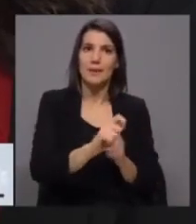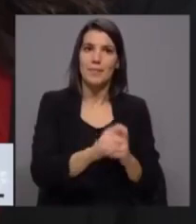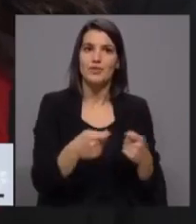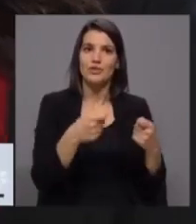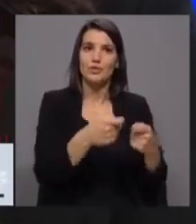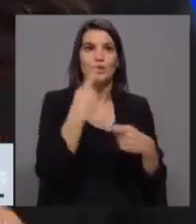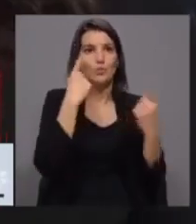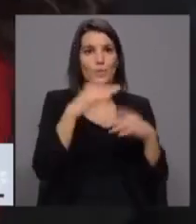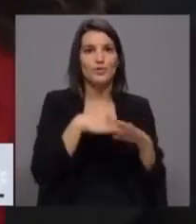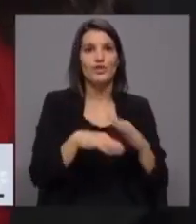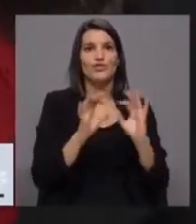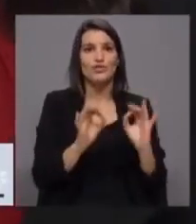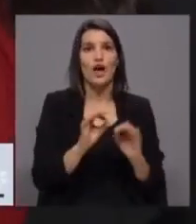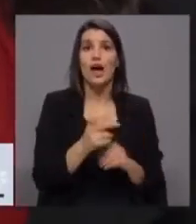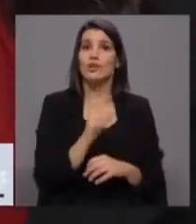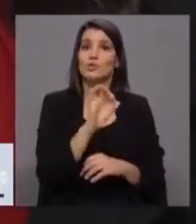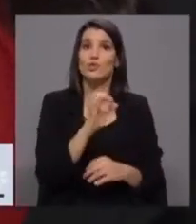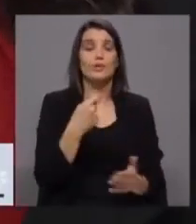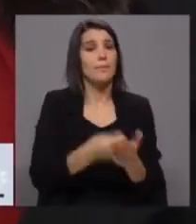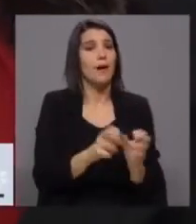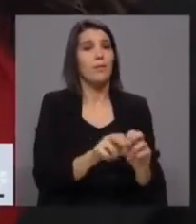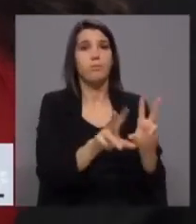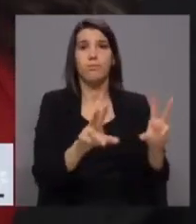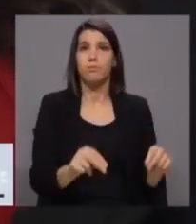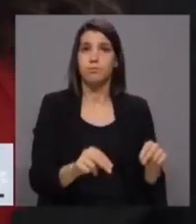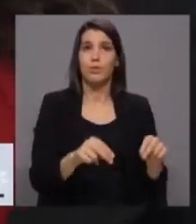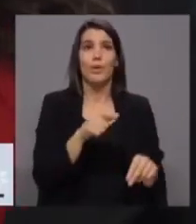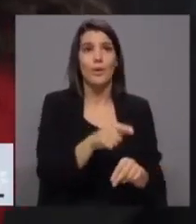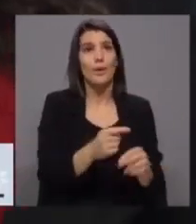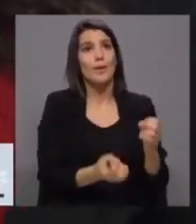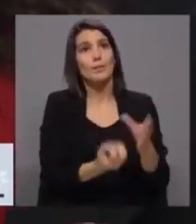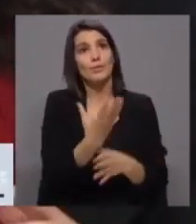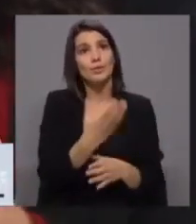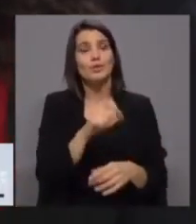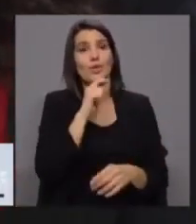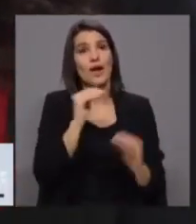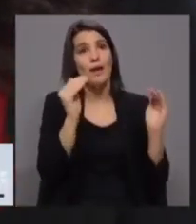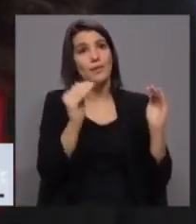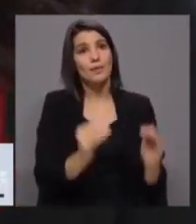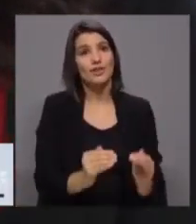público bem, que foi feito, que em 8 anos paga-se, ao mesmo tempo já vi que nessa quem questão tem a estão produção de acordo, consegue estão baixar de acordo, a energia. Noutras é que não estão.